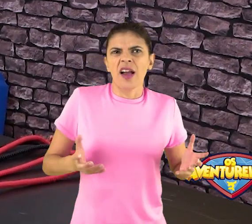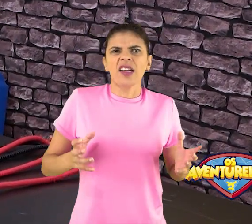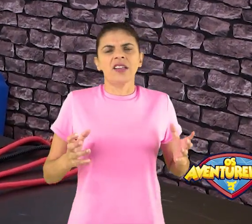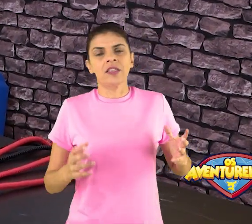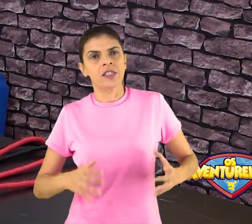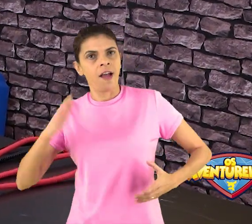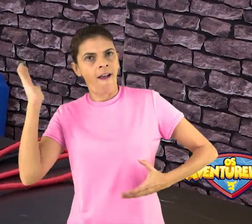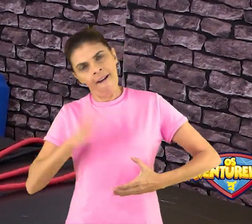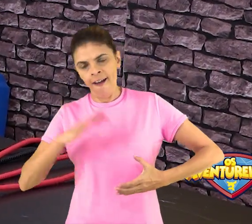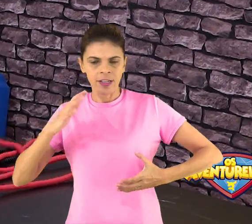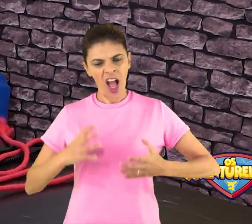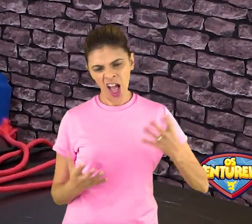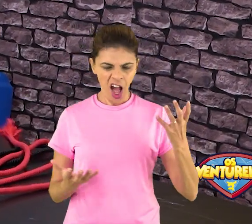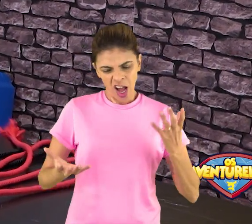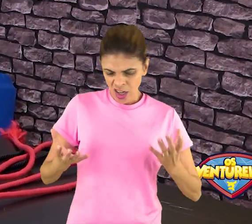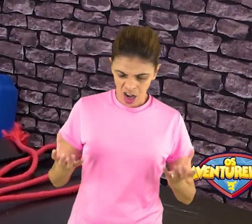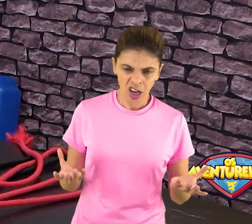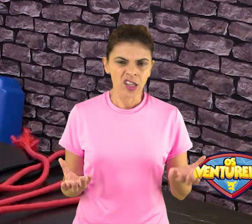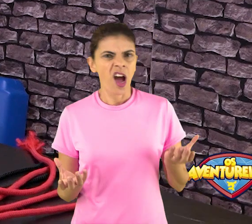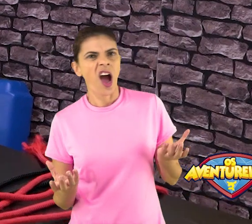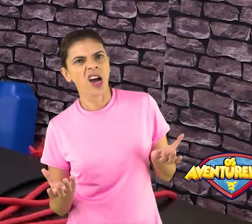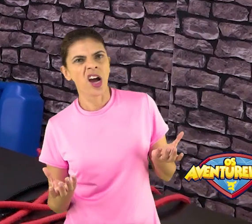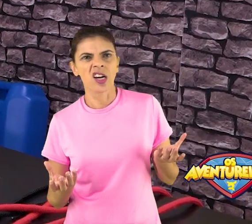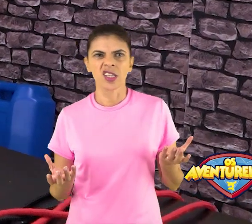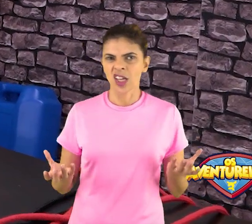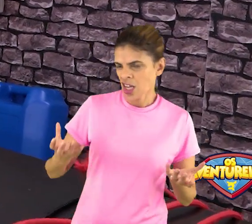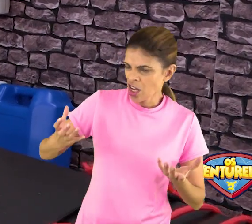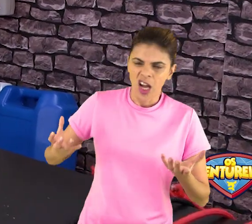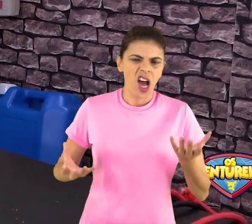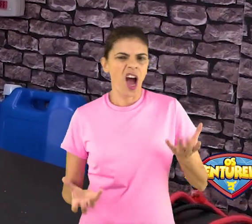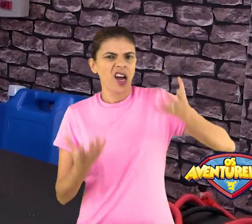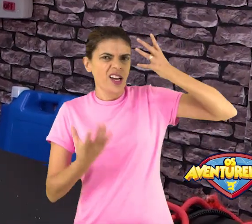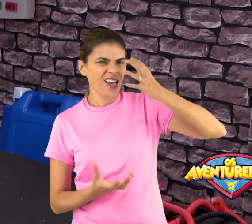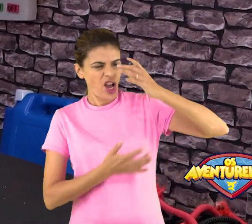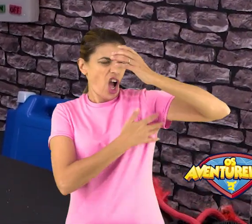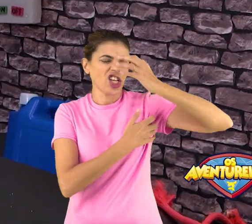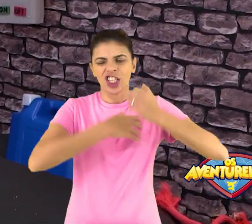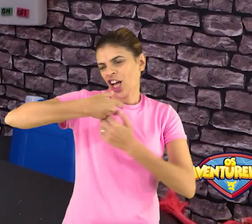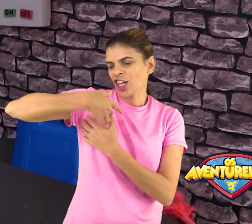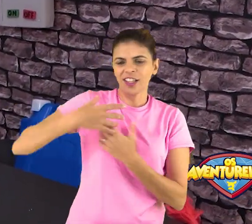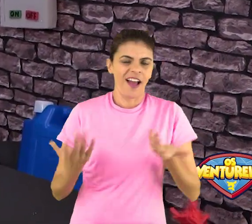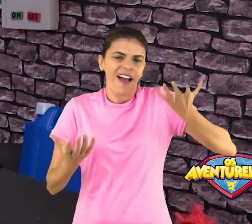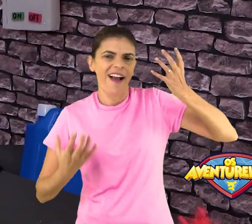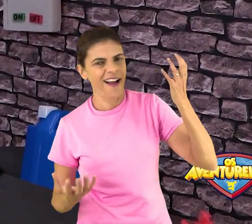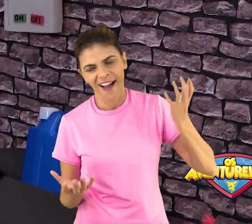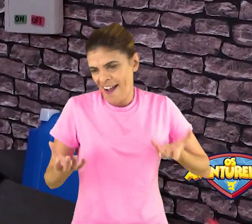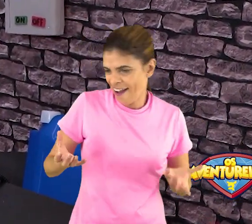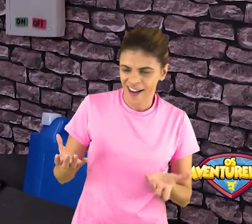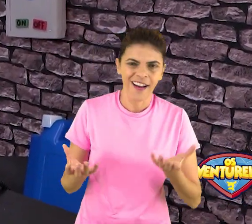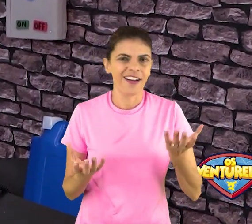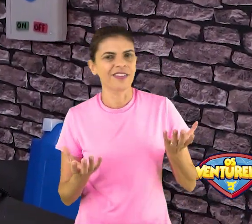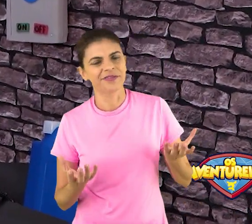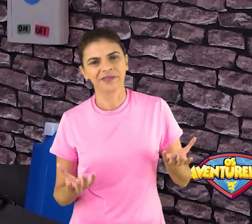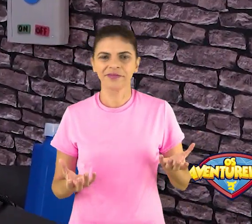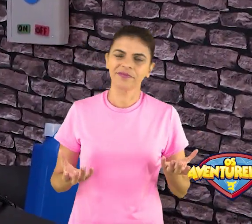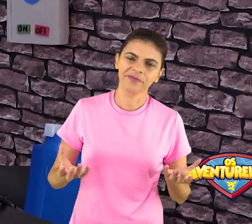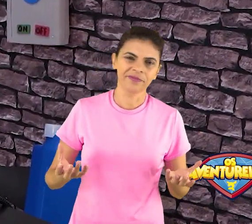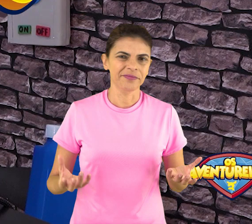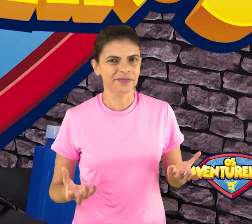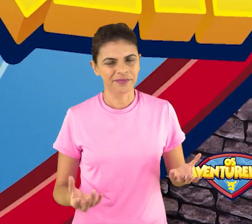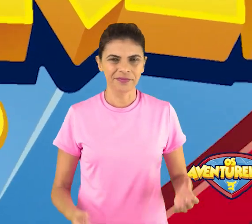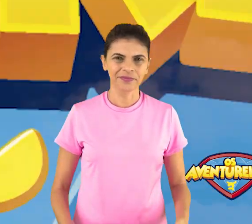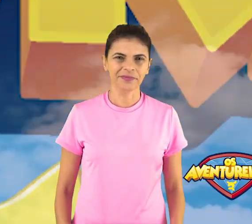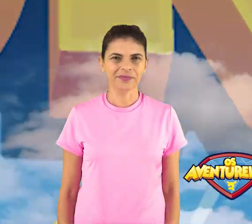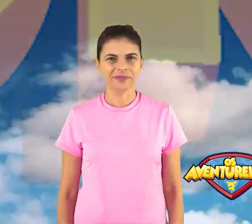apertando. Ai, ai, ai, que ogra. Ai, não bate assim. Ai, ai, tá fazendo cosquinha. Ai, para, para. Ai, tá apertando. Ai, ai, ai.